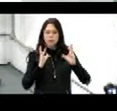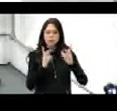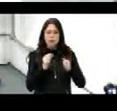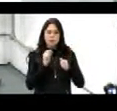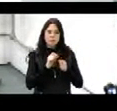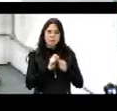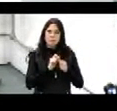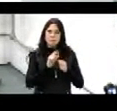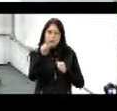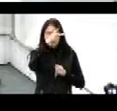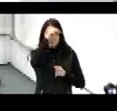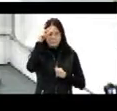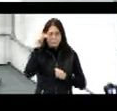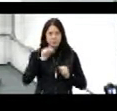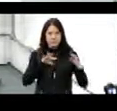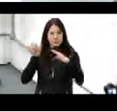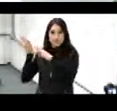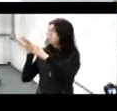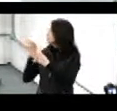Executivo.